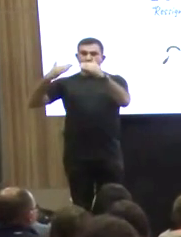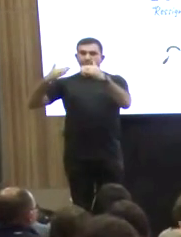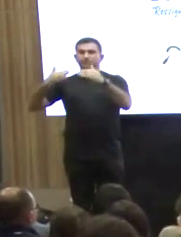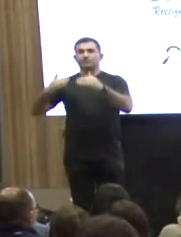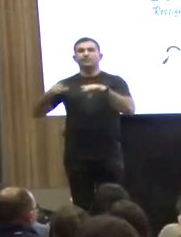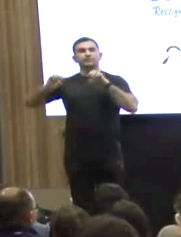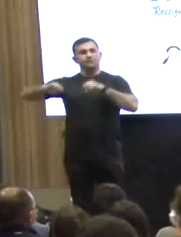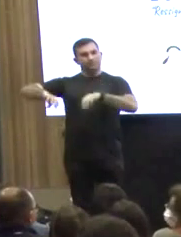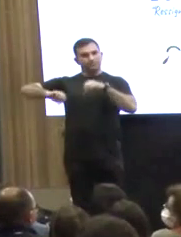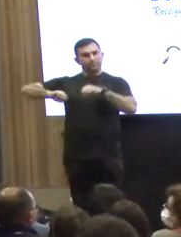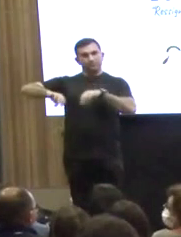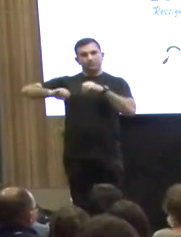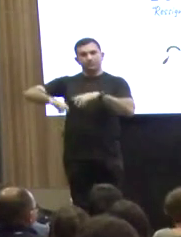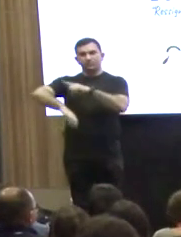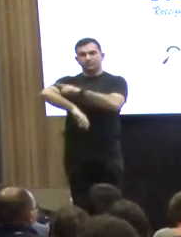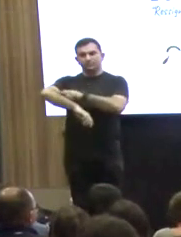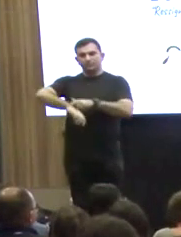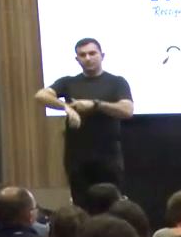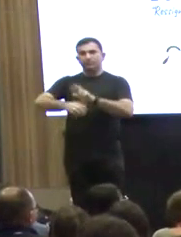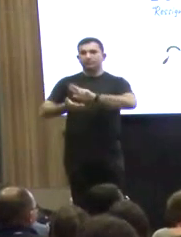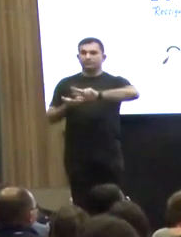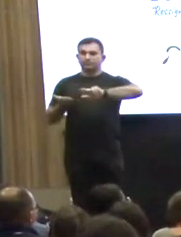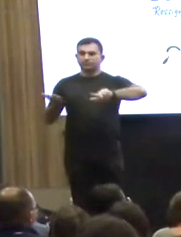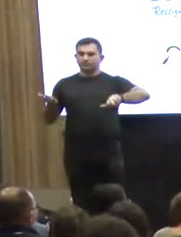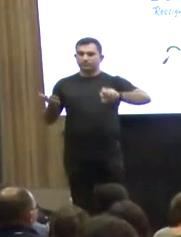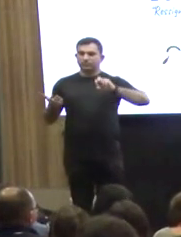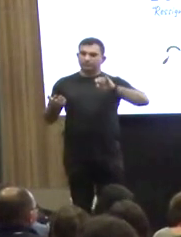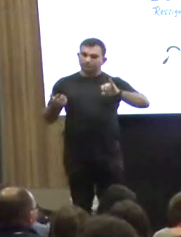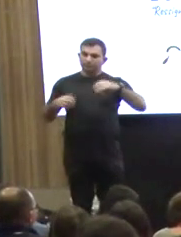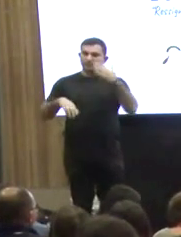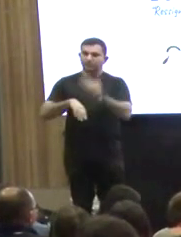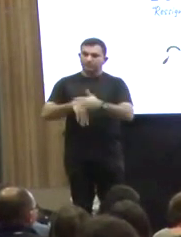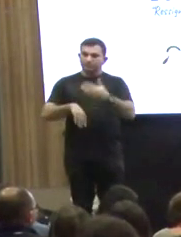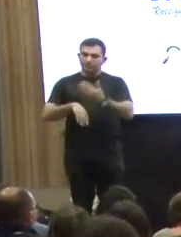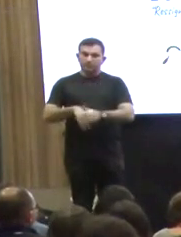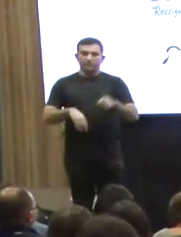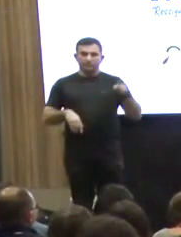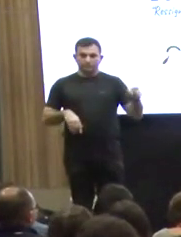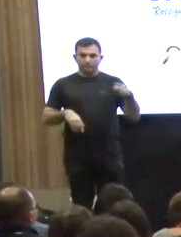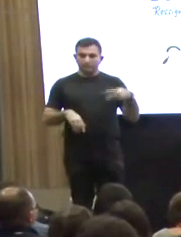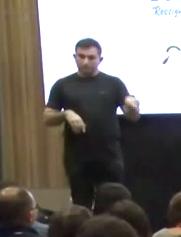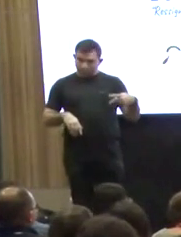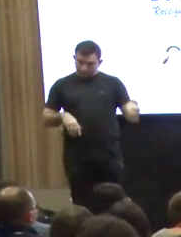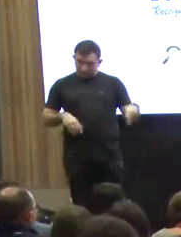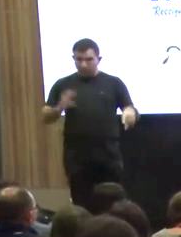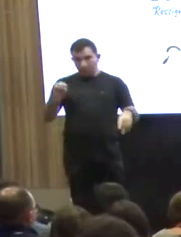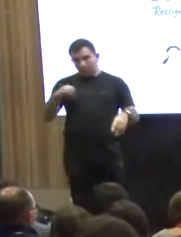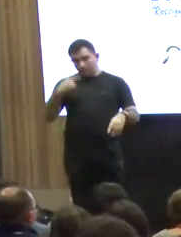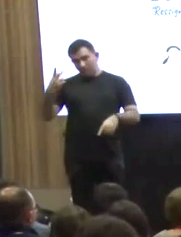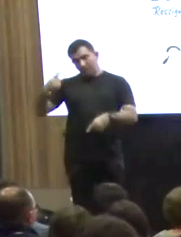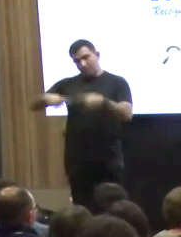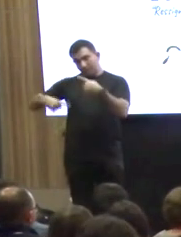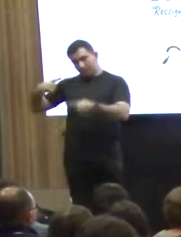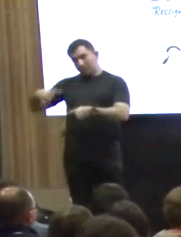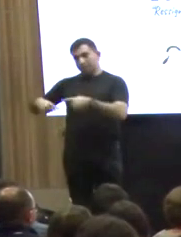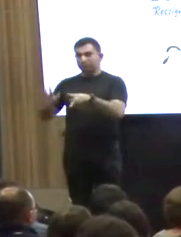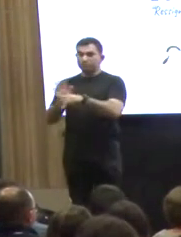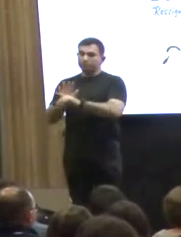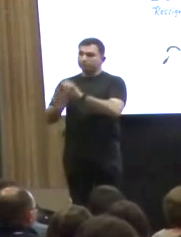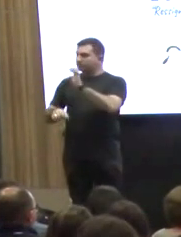qualidade com respeito à diversidade, eu gostaria de perguntar aos professores o seguinte: quem estaria mais apto ou preparado